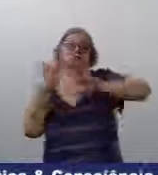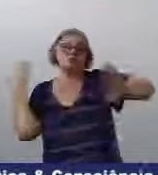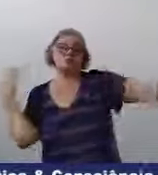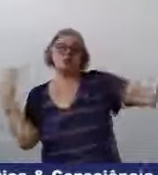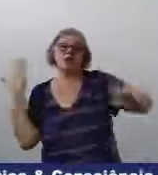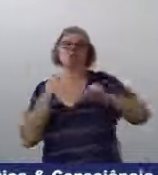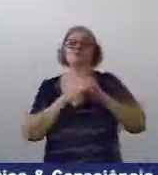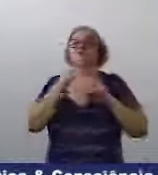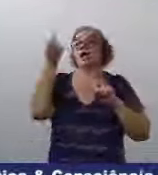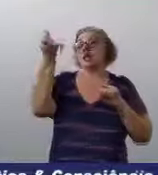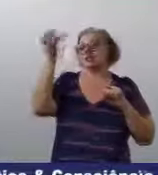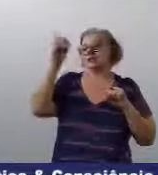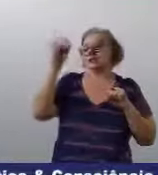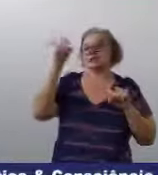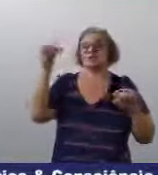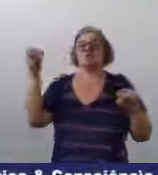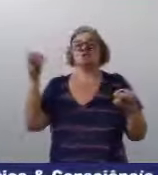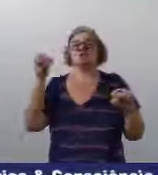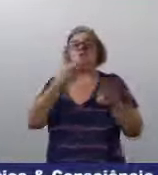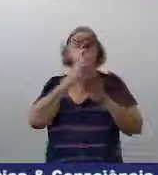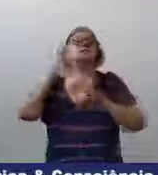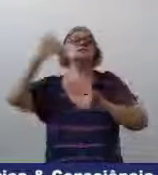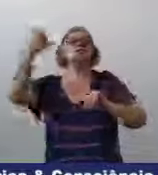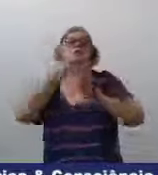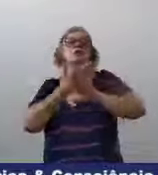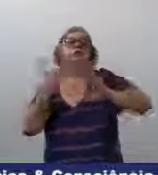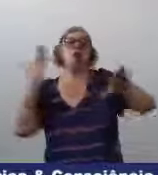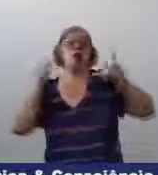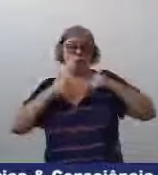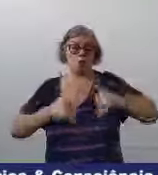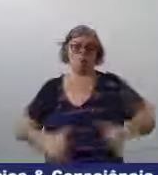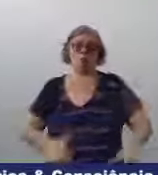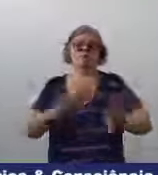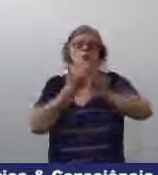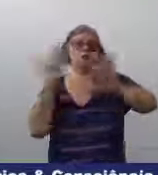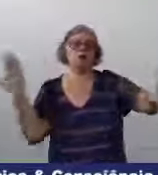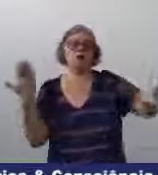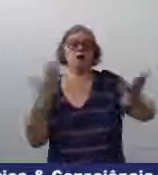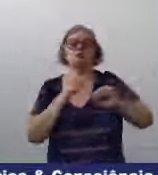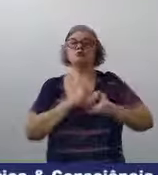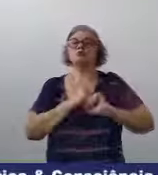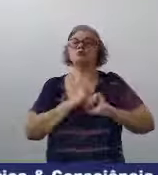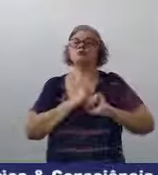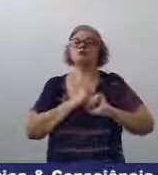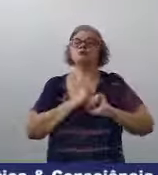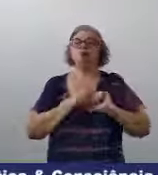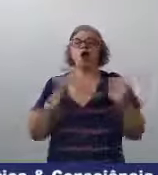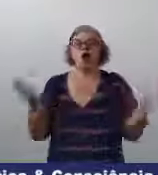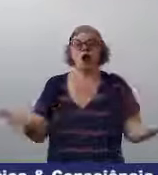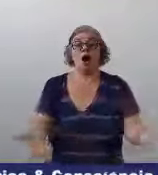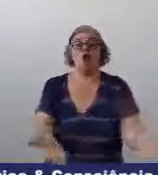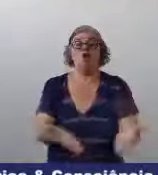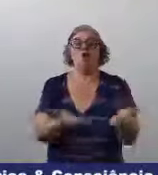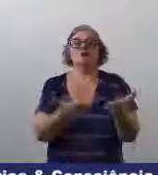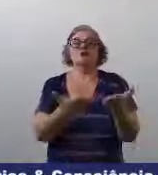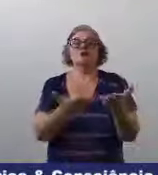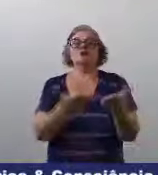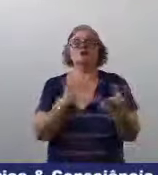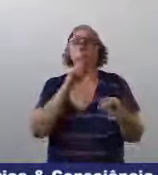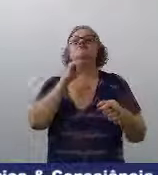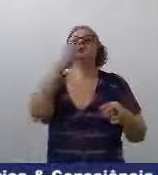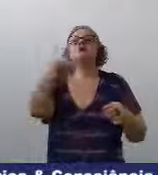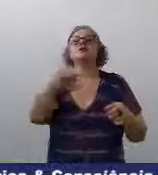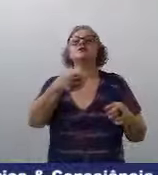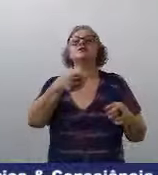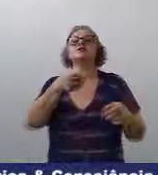mil quilômetros em cada segundo. Se nós mudarmos o plano de vibração de uma delas, no